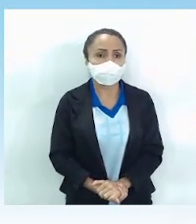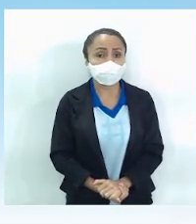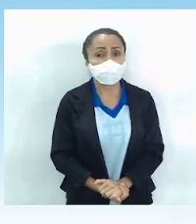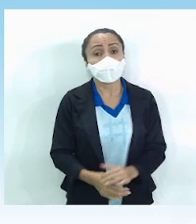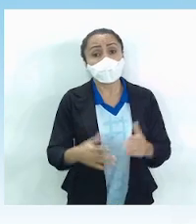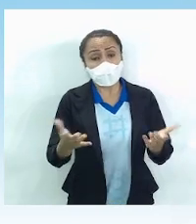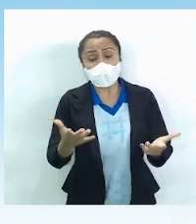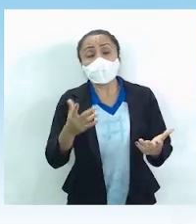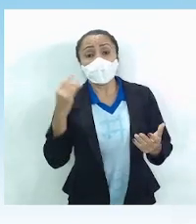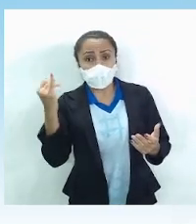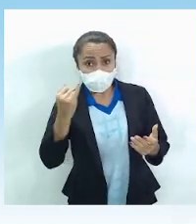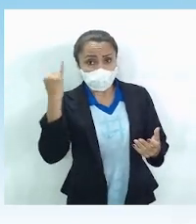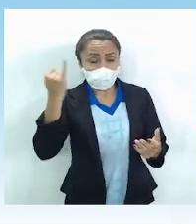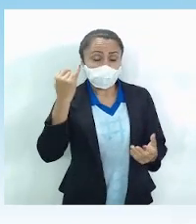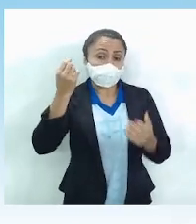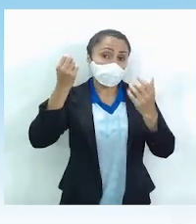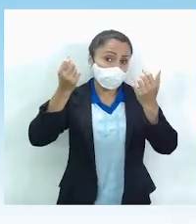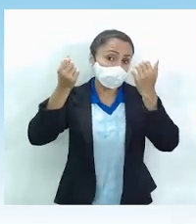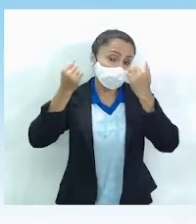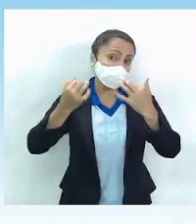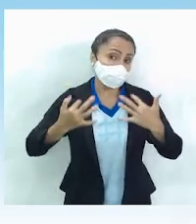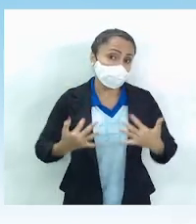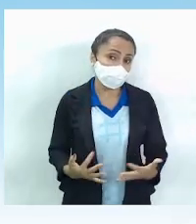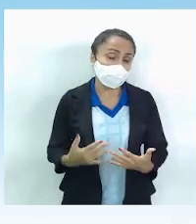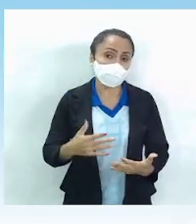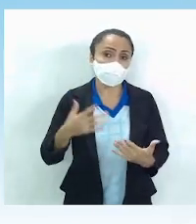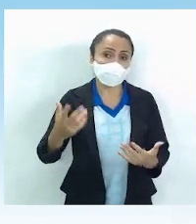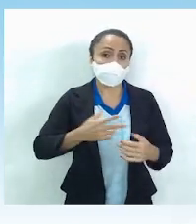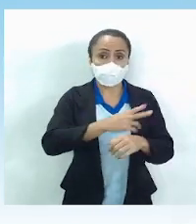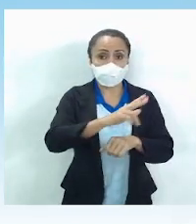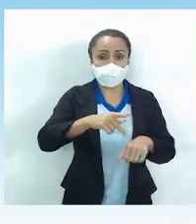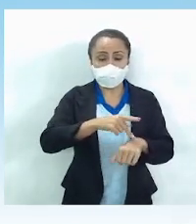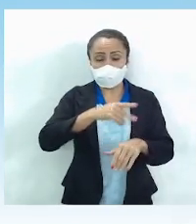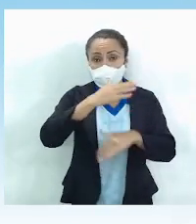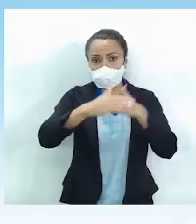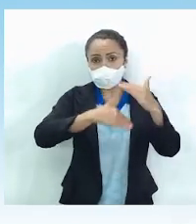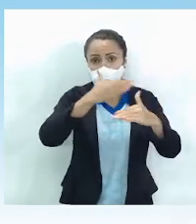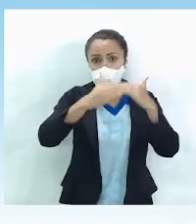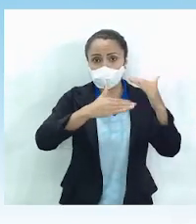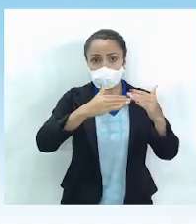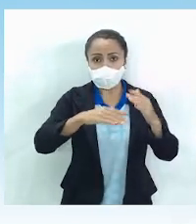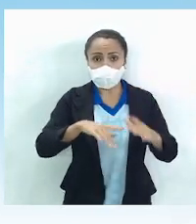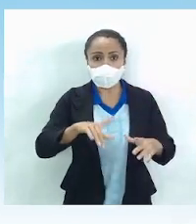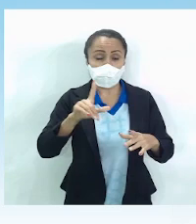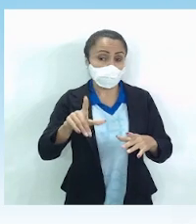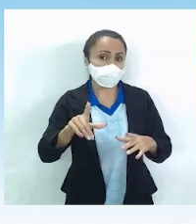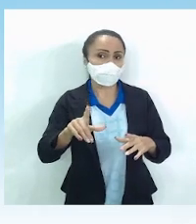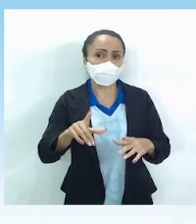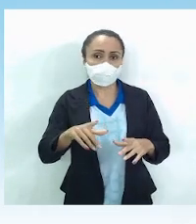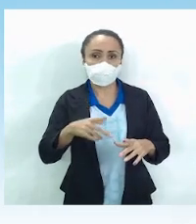Eu acho bem interessante isso, como a gente fala, países em desenvolvimento, para não chamar de pobre,